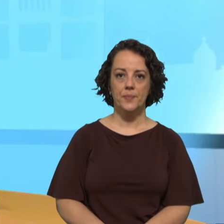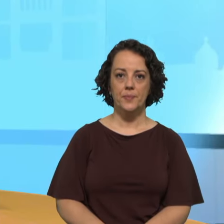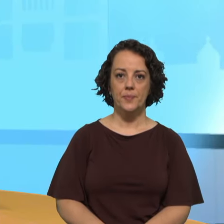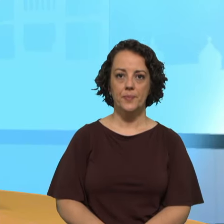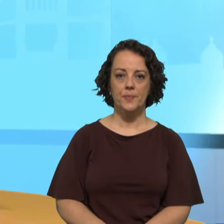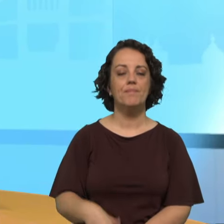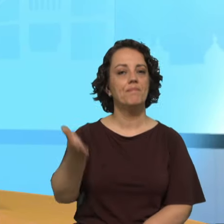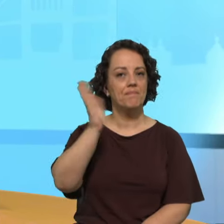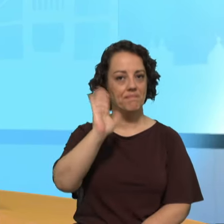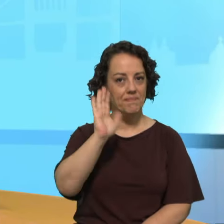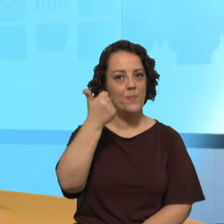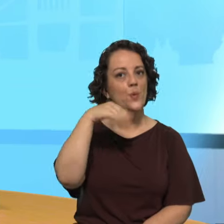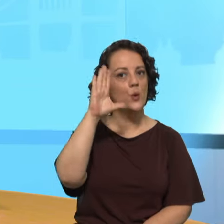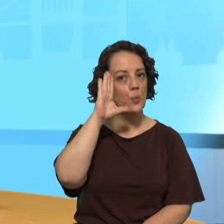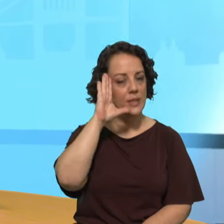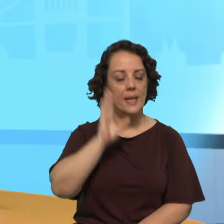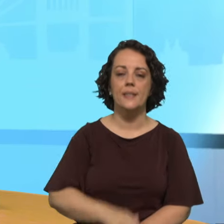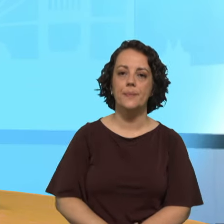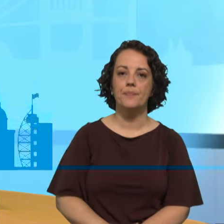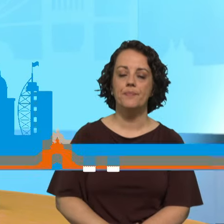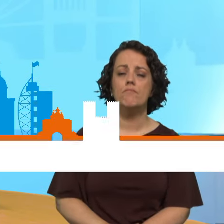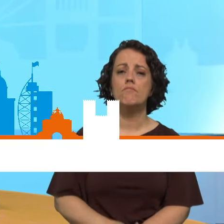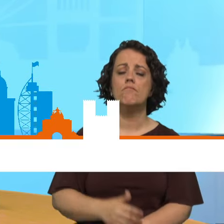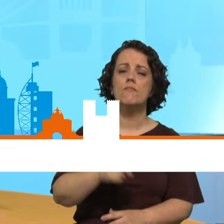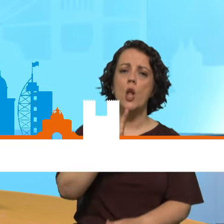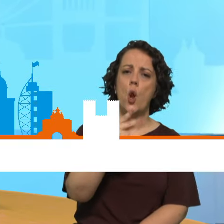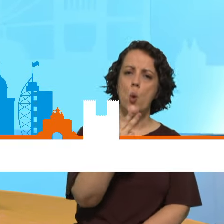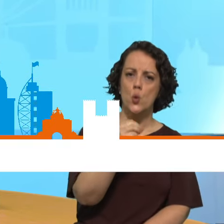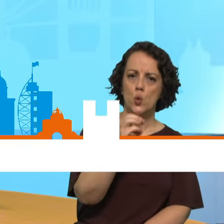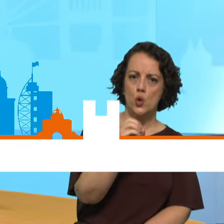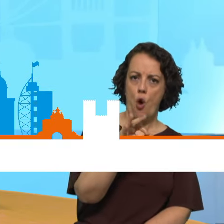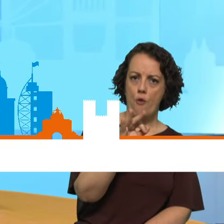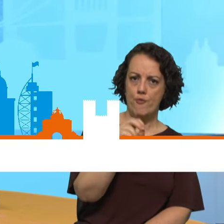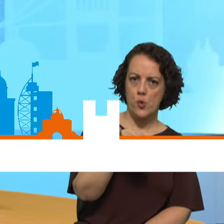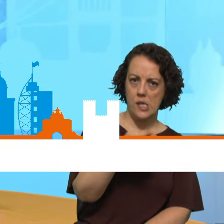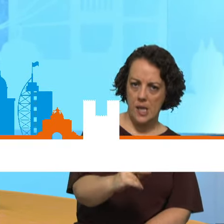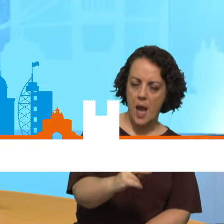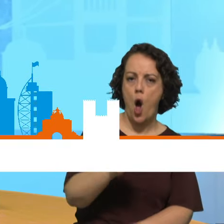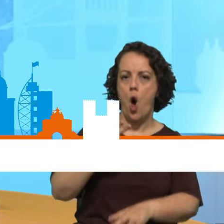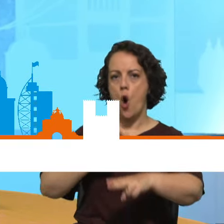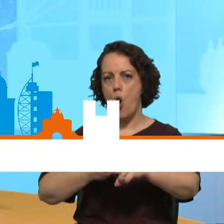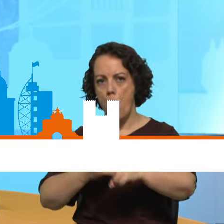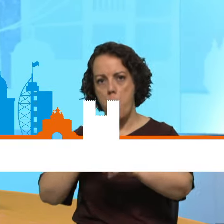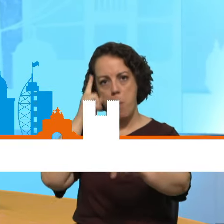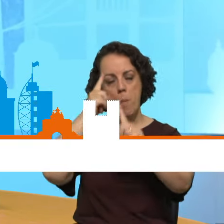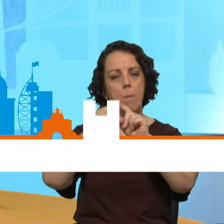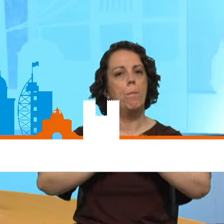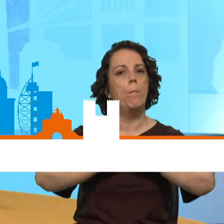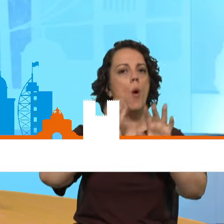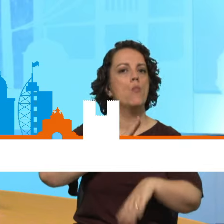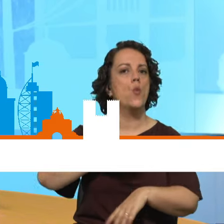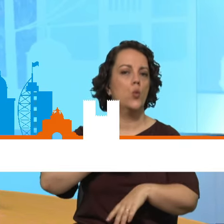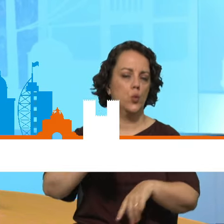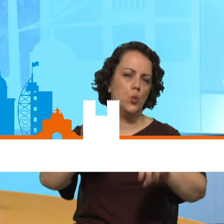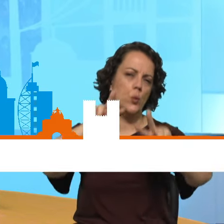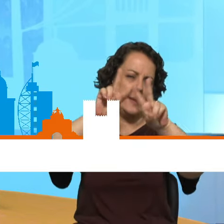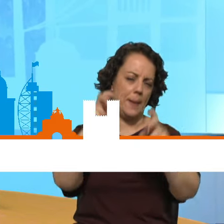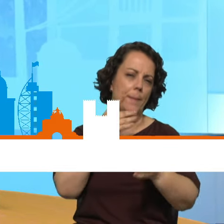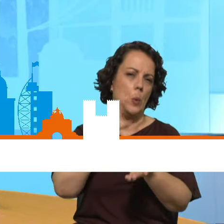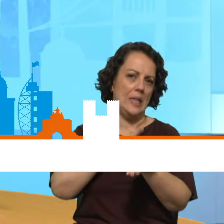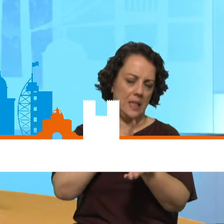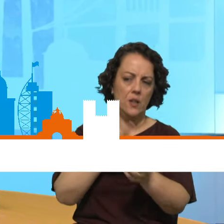Olá uma boa tarde lusofonia de Roma para o mundo é o mais recente livro de autoria do padre Tony Neves missionário